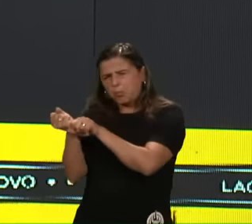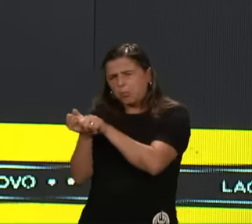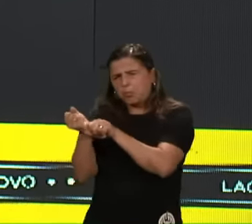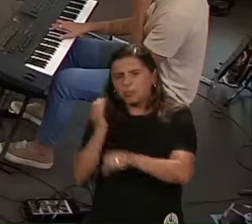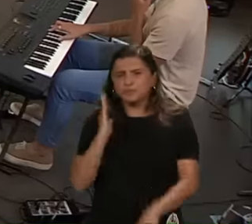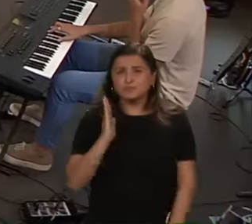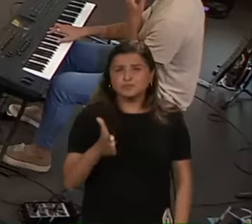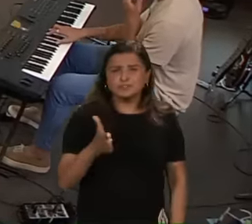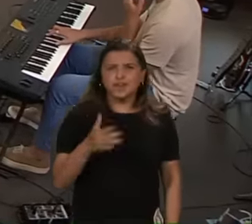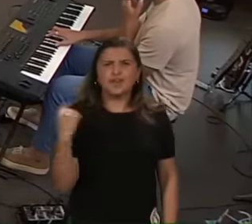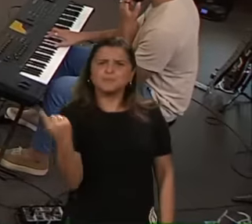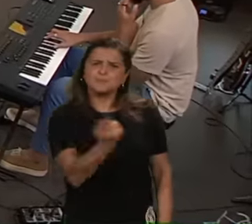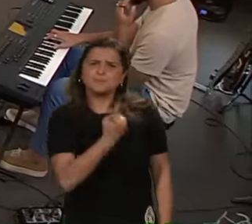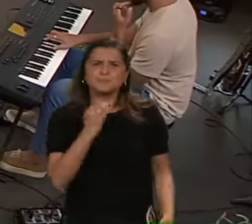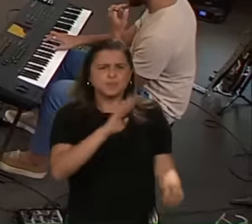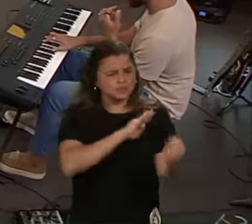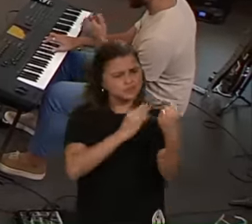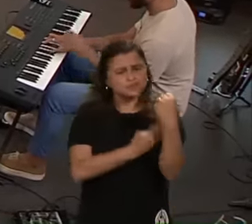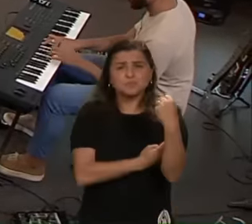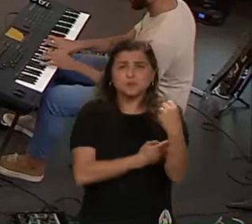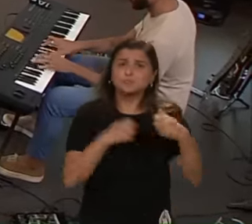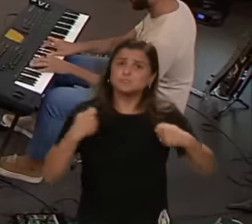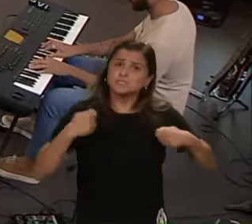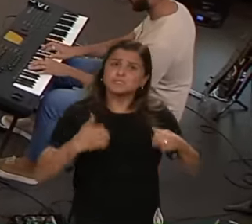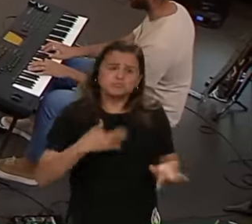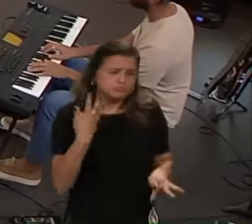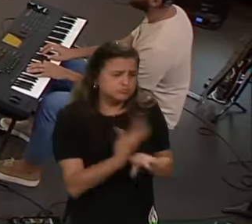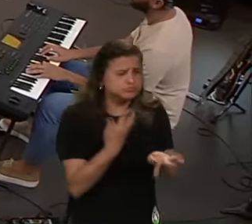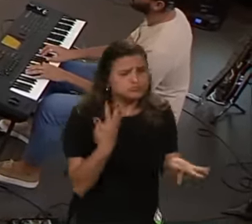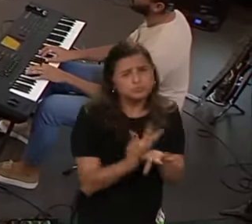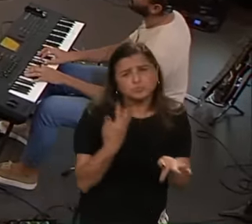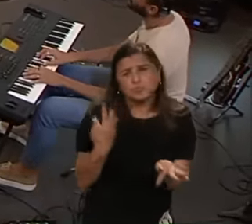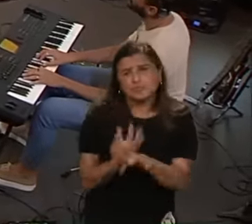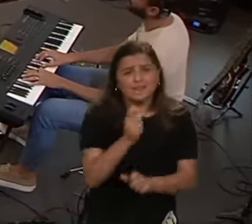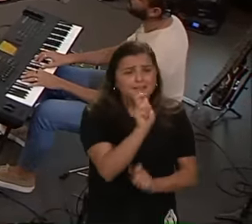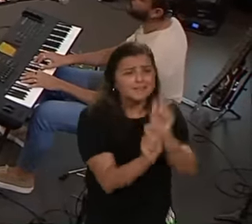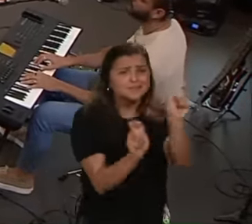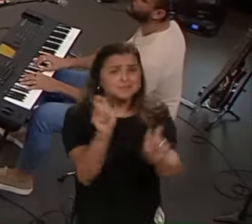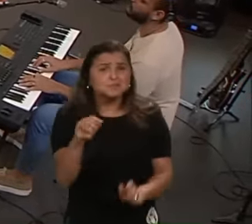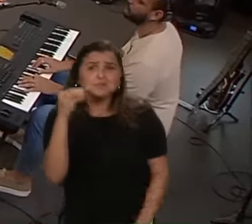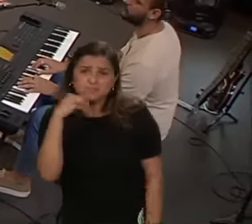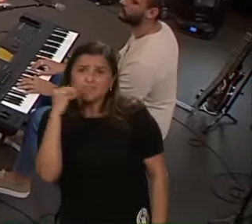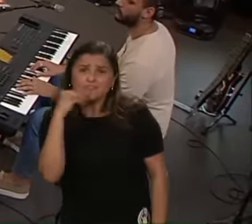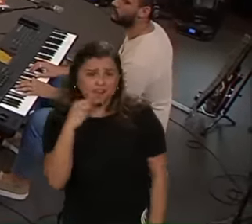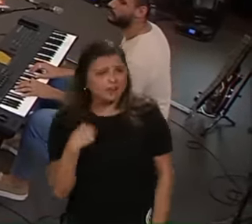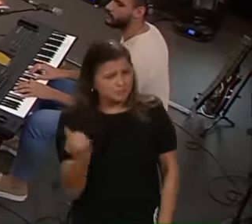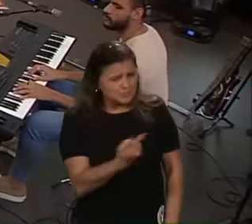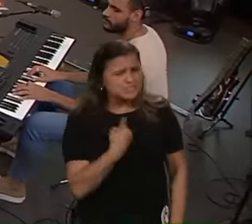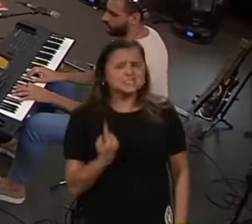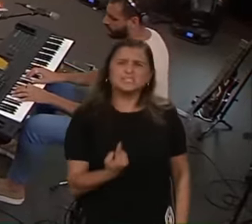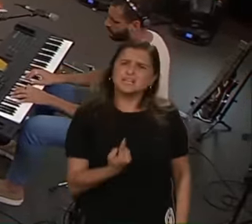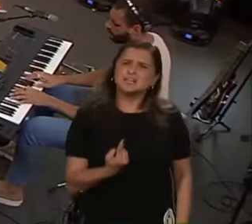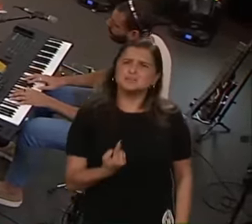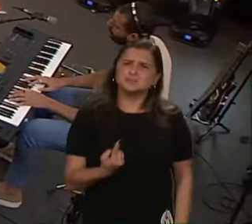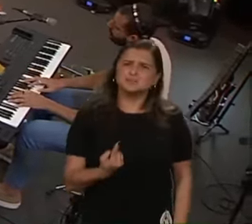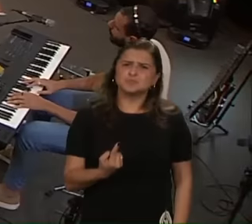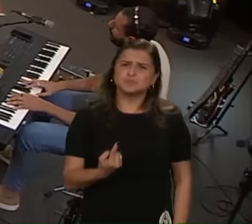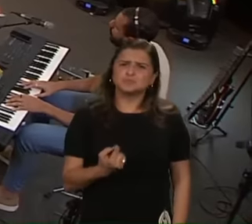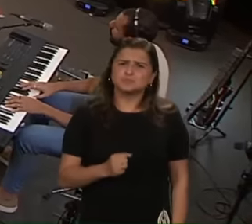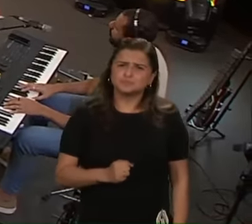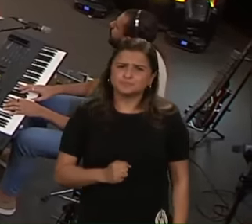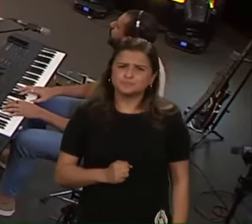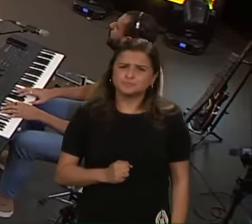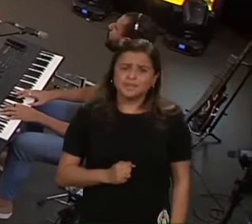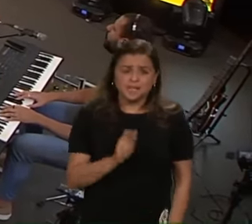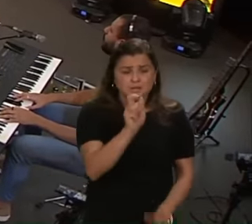Ora, nós que somos fortes devemos suportar as debilidades dos fracos. Aquele que é fraco hoje vai ser mais forte que